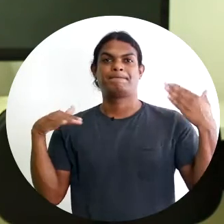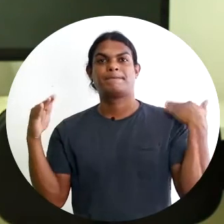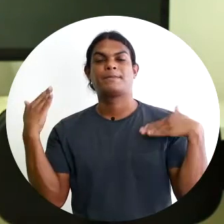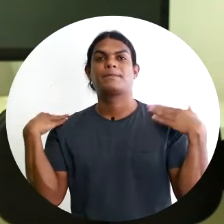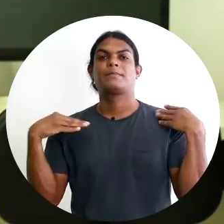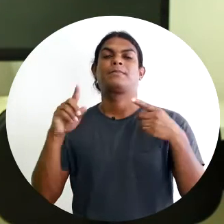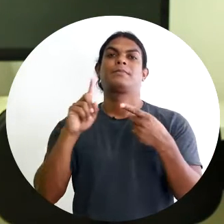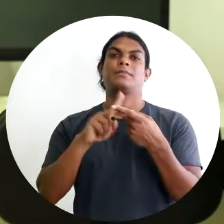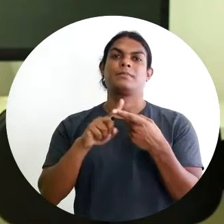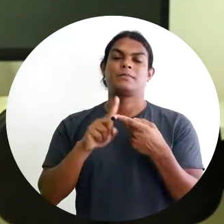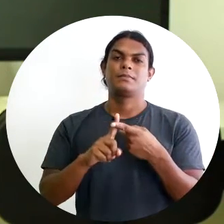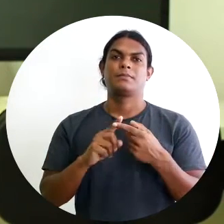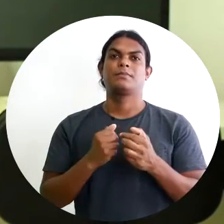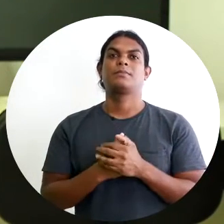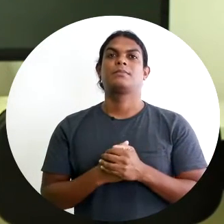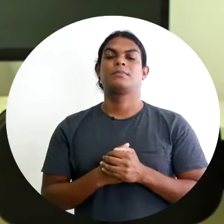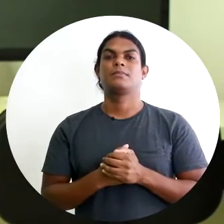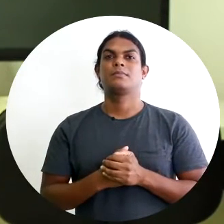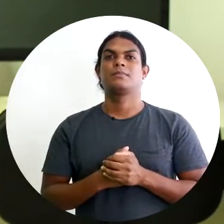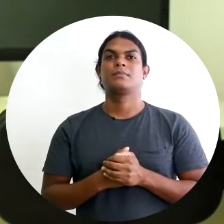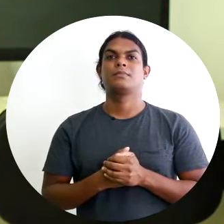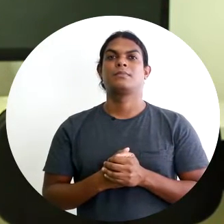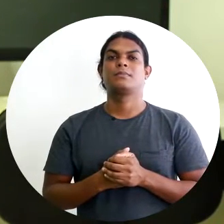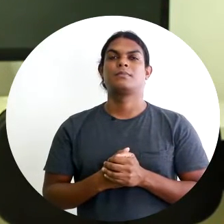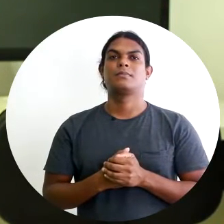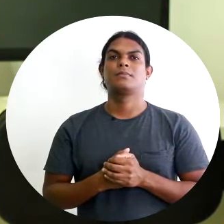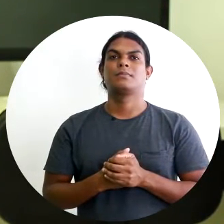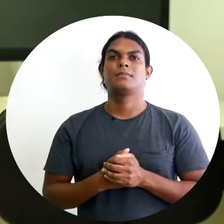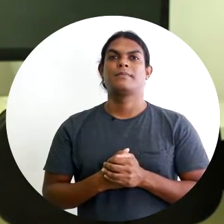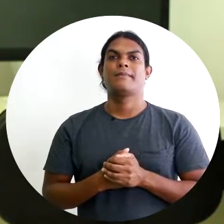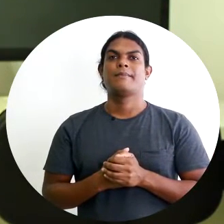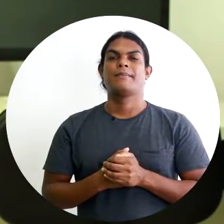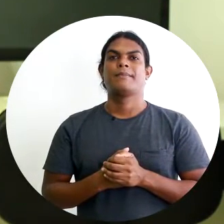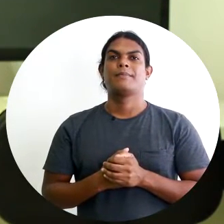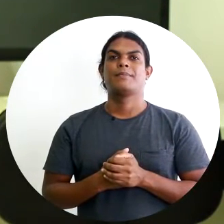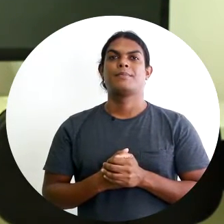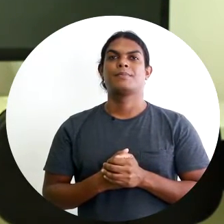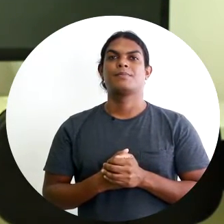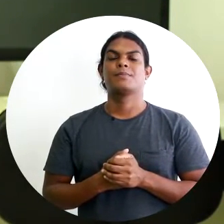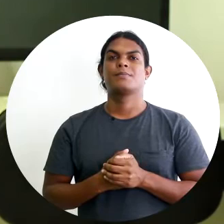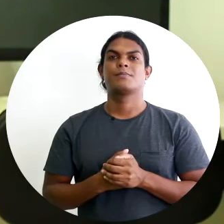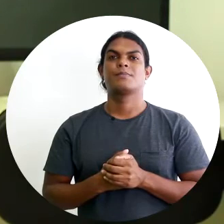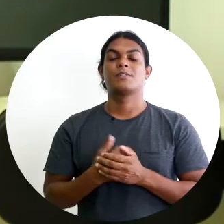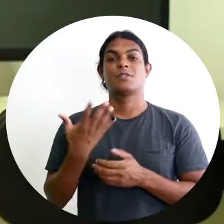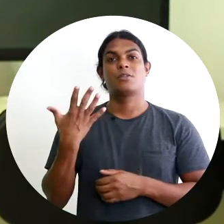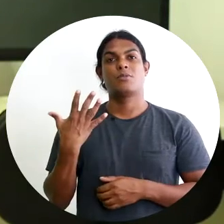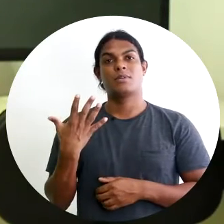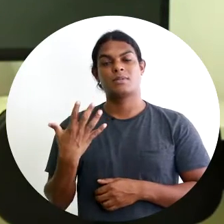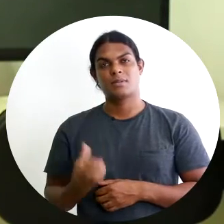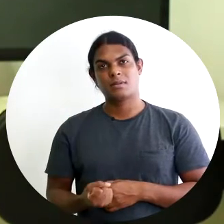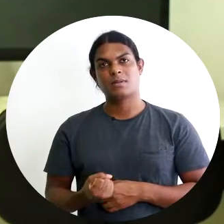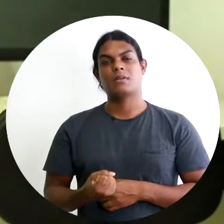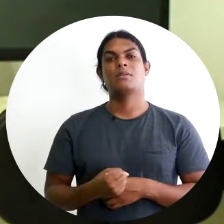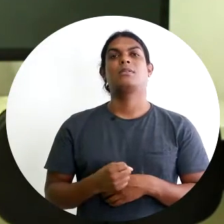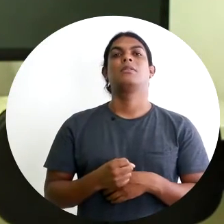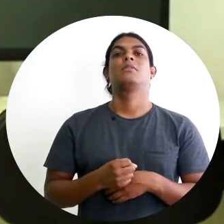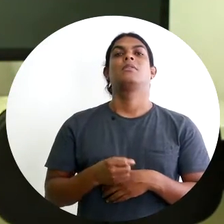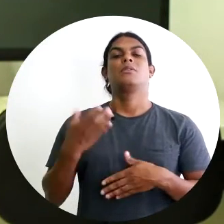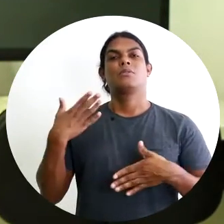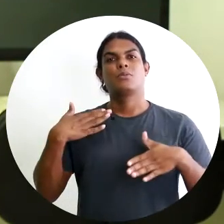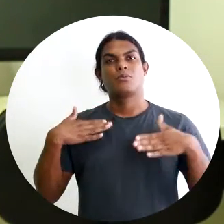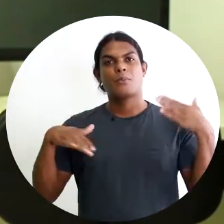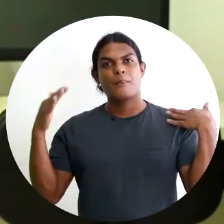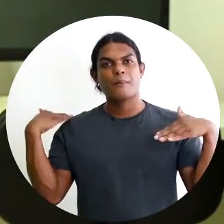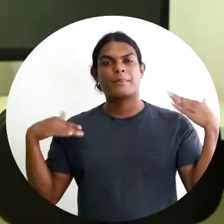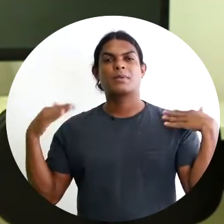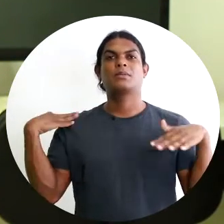sua região, ok? Então, eu aceitei o desafio, né, e de dar umas pedaladas com ele. Ele mora numa